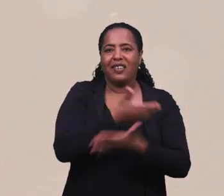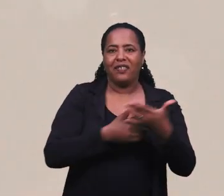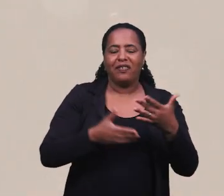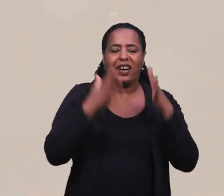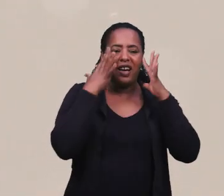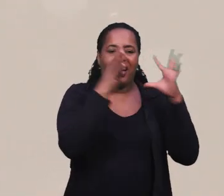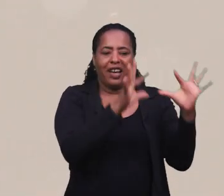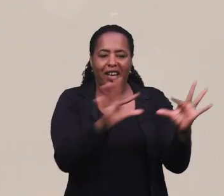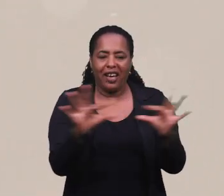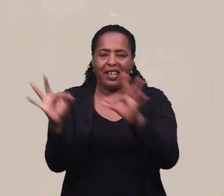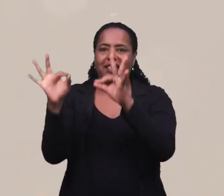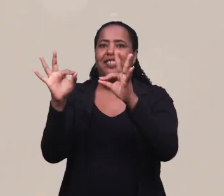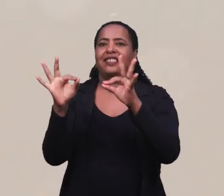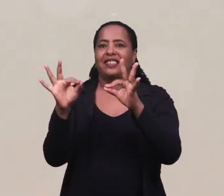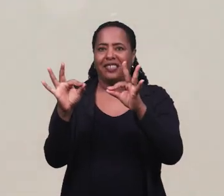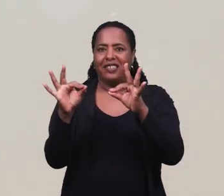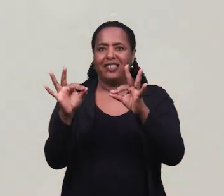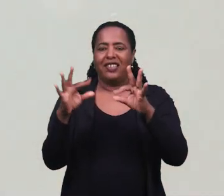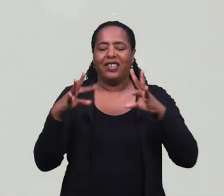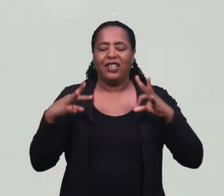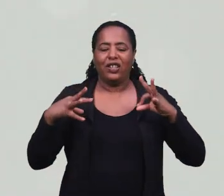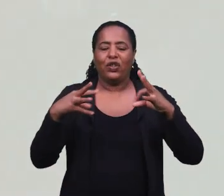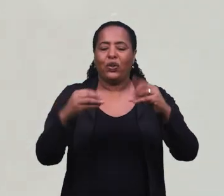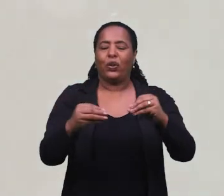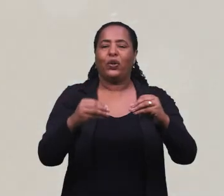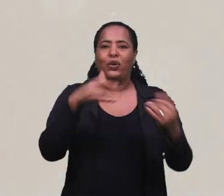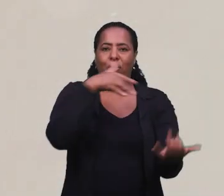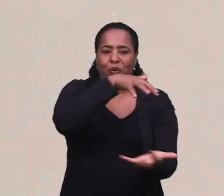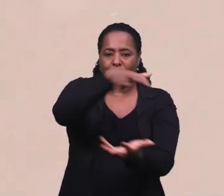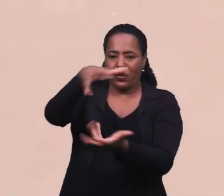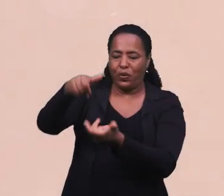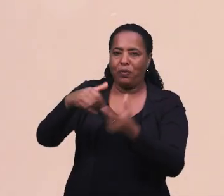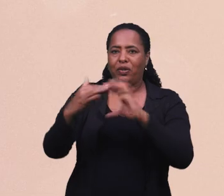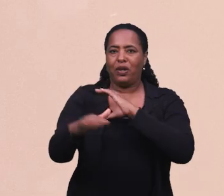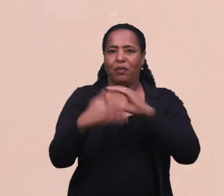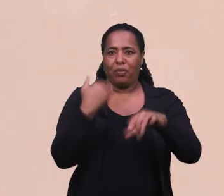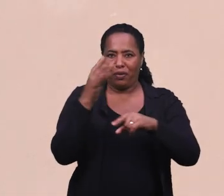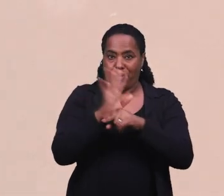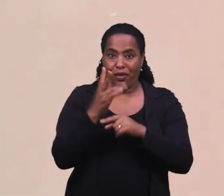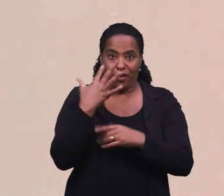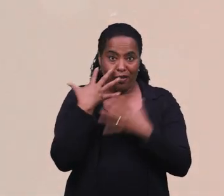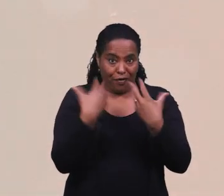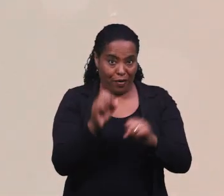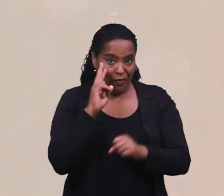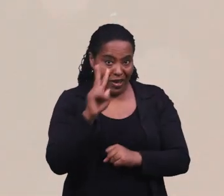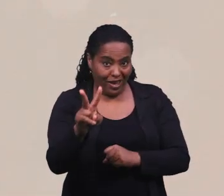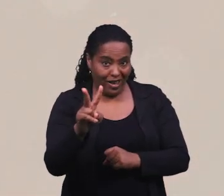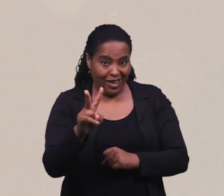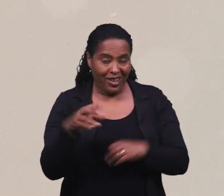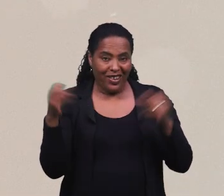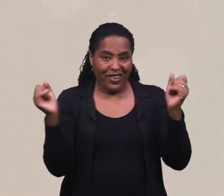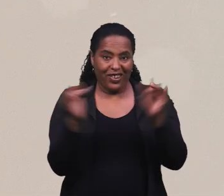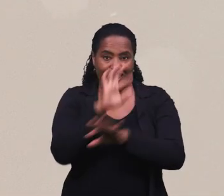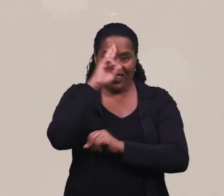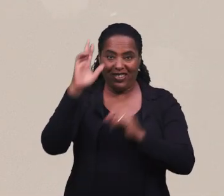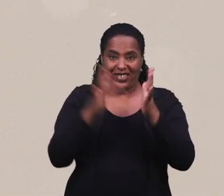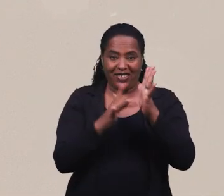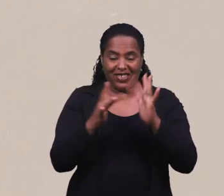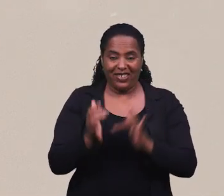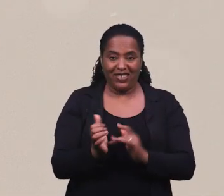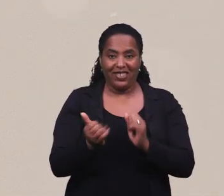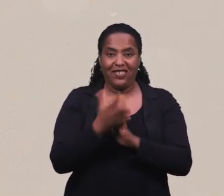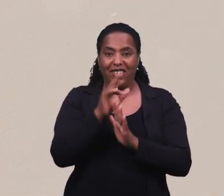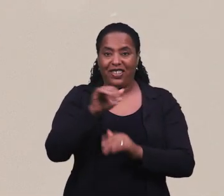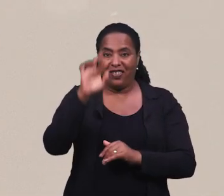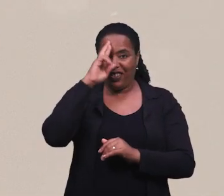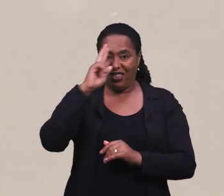nós temos colhido muitas experiências. Deixar aqui uma saudação especial à irmã